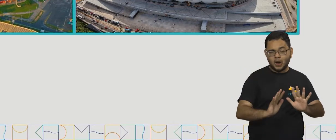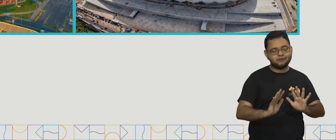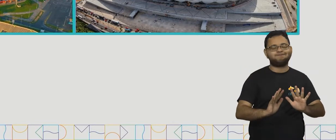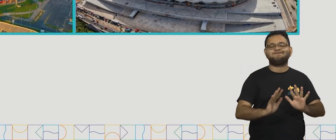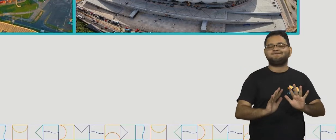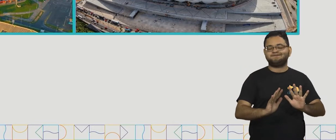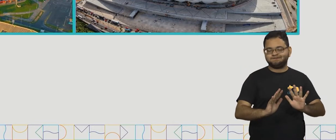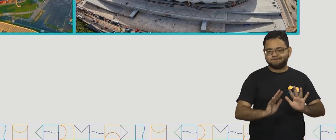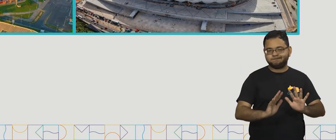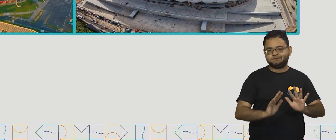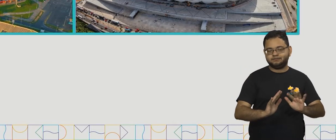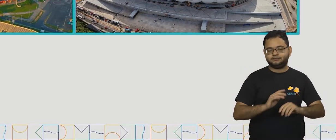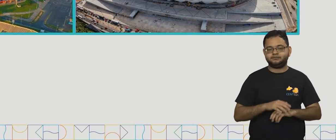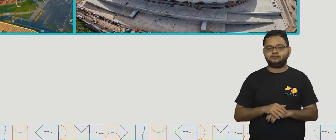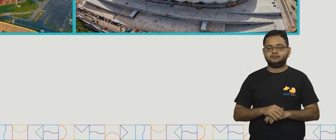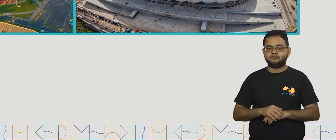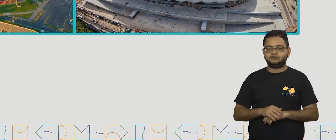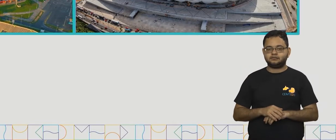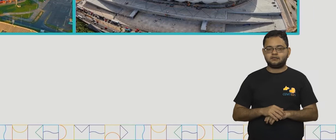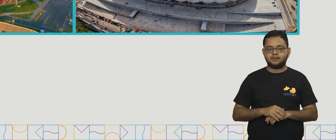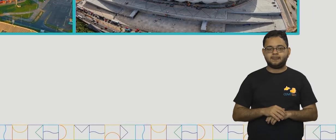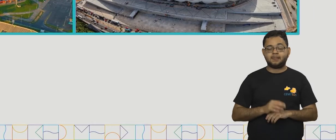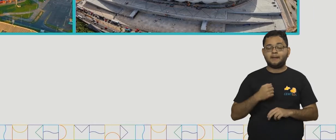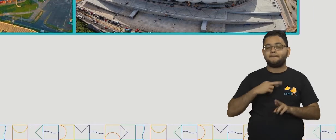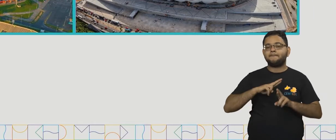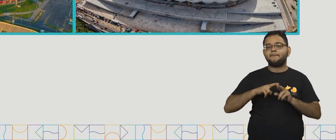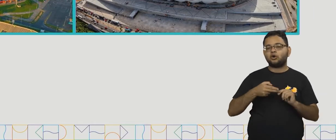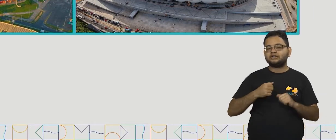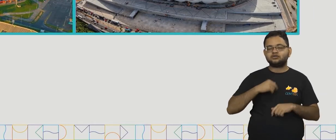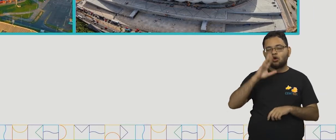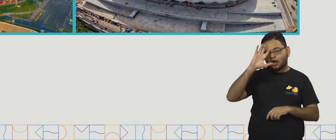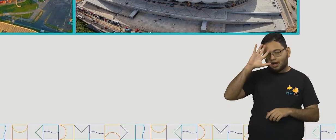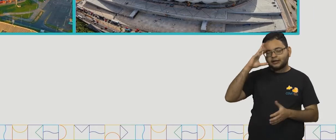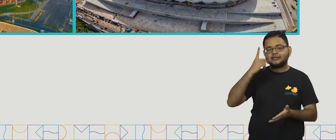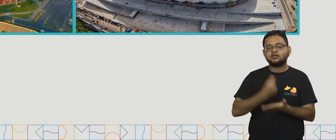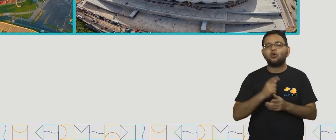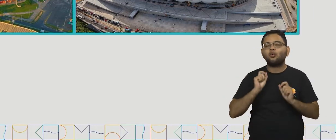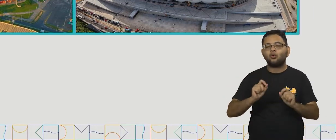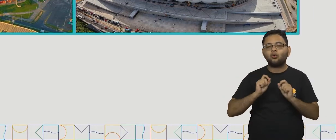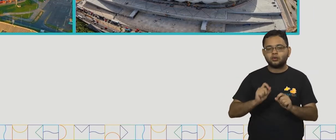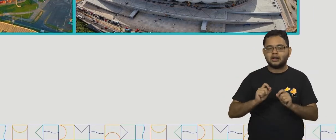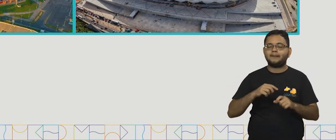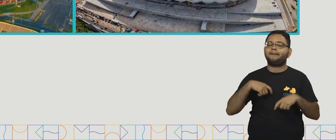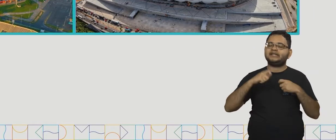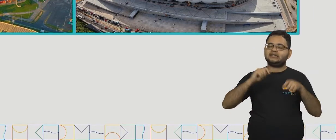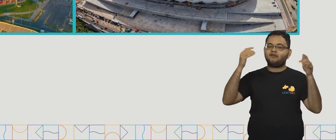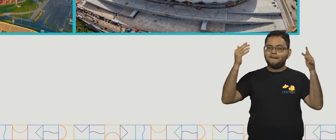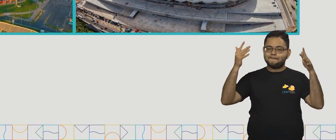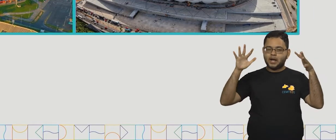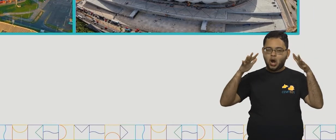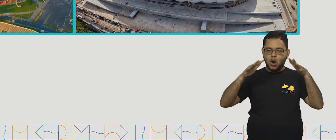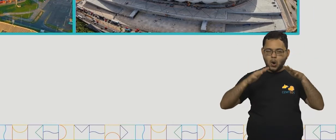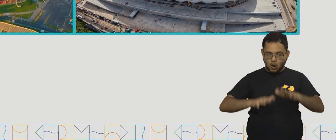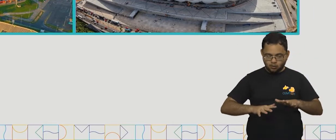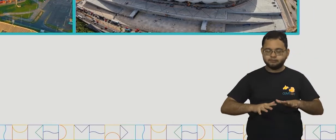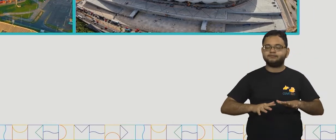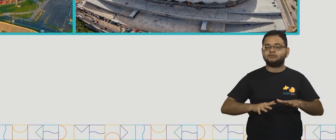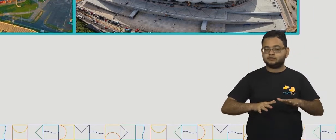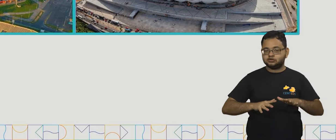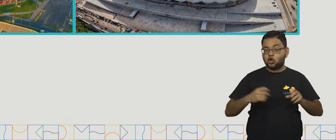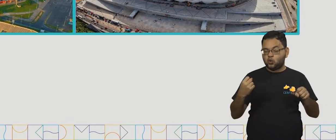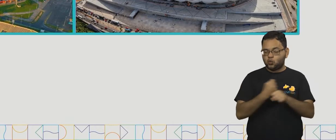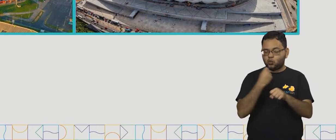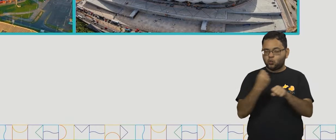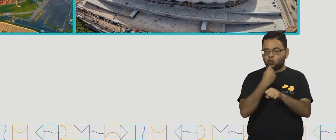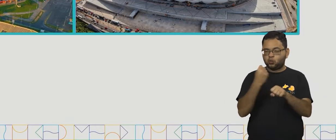torcer e vibrar pelo seu país. Foi decidido então que o estádio seria demolido e, no lugar dele, construída